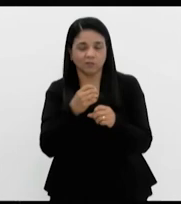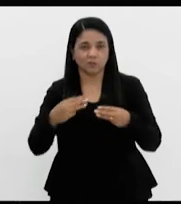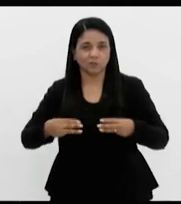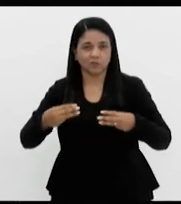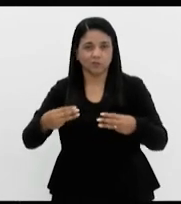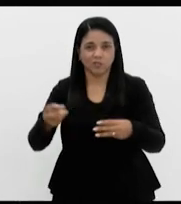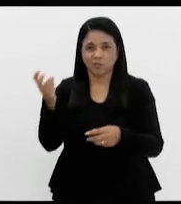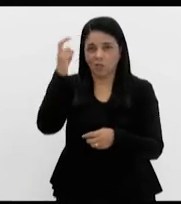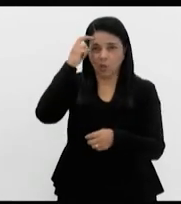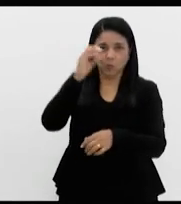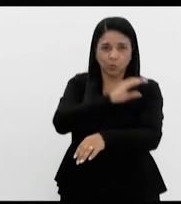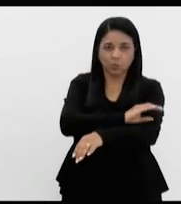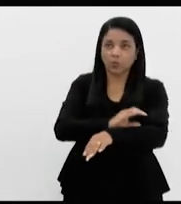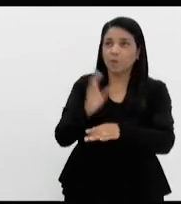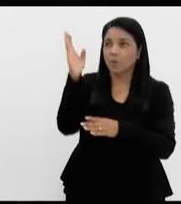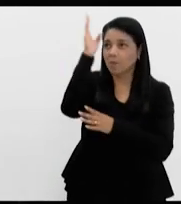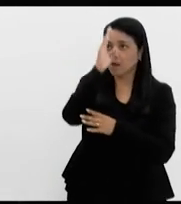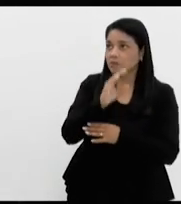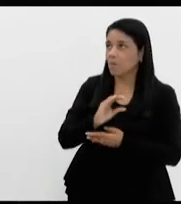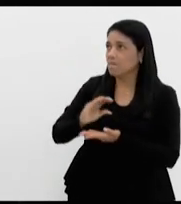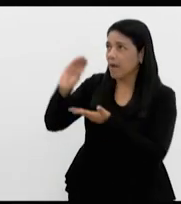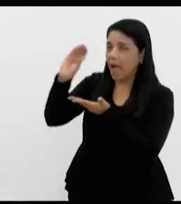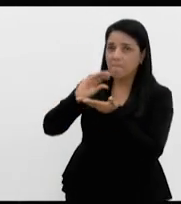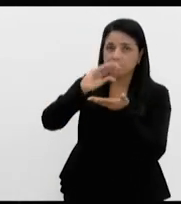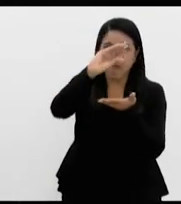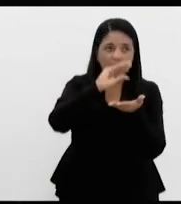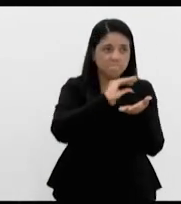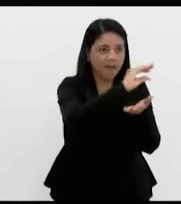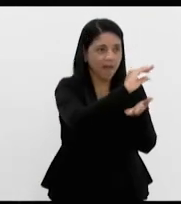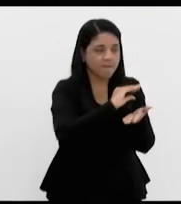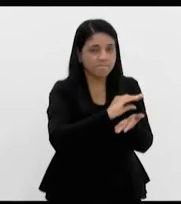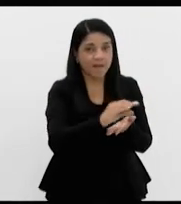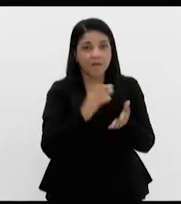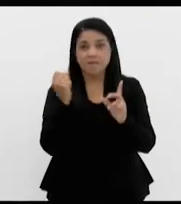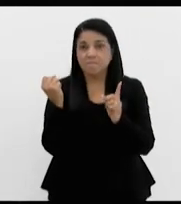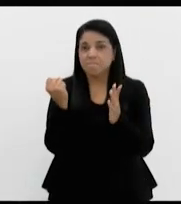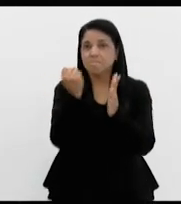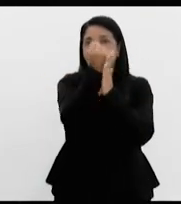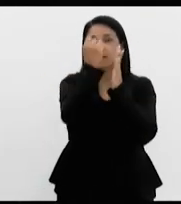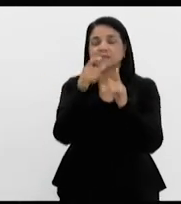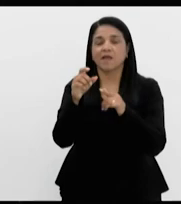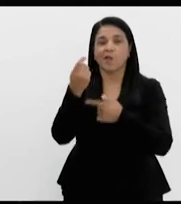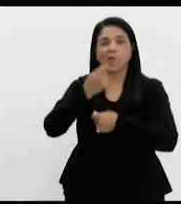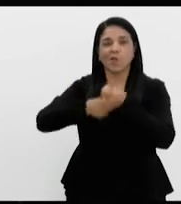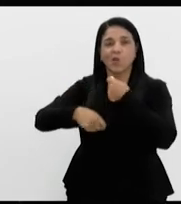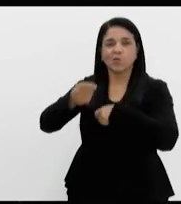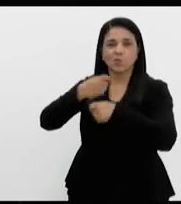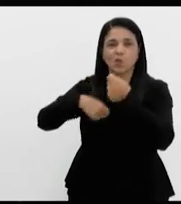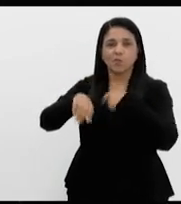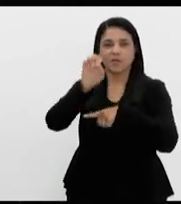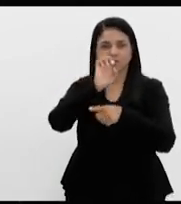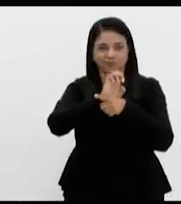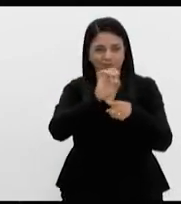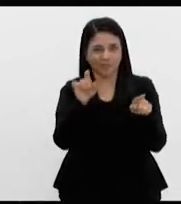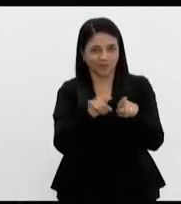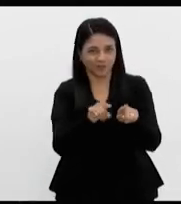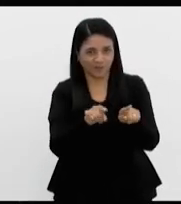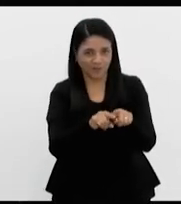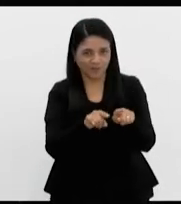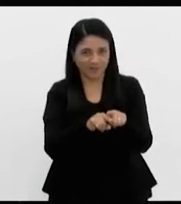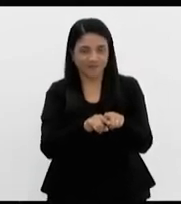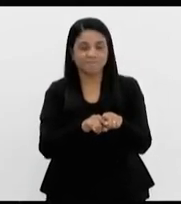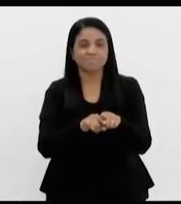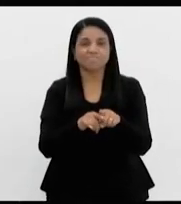para o Brasil inteiro. Isso é muito significativo, porque impacta a economia do nosso Estado como um todo,